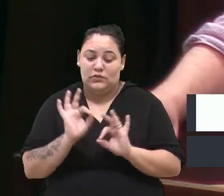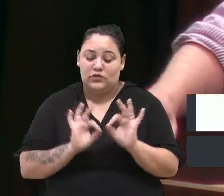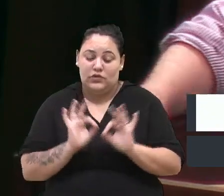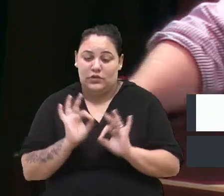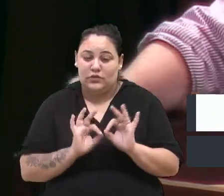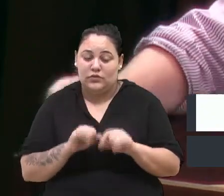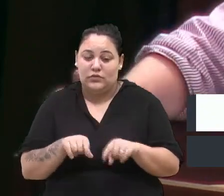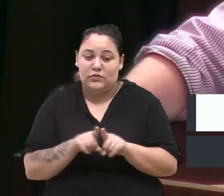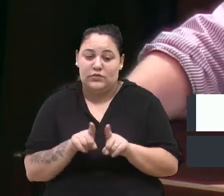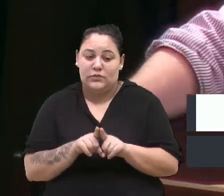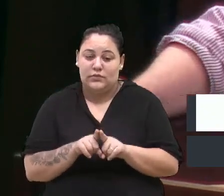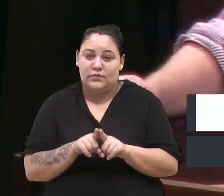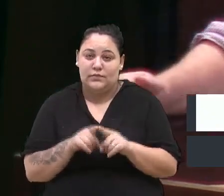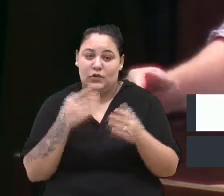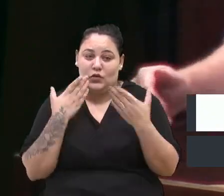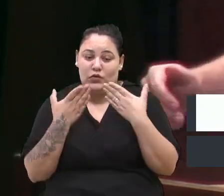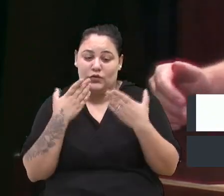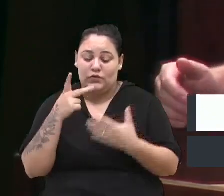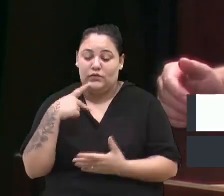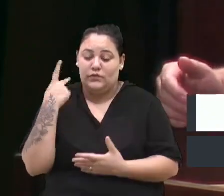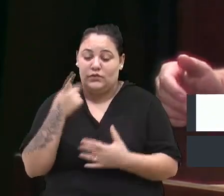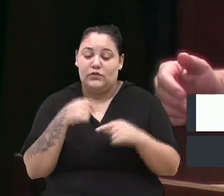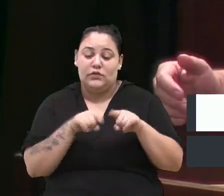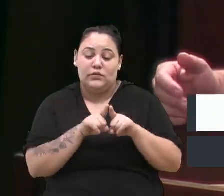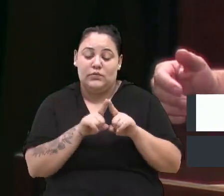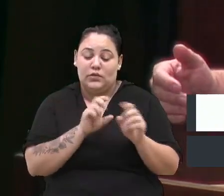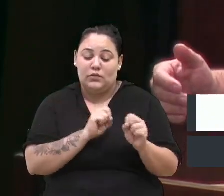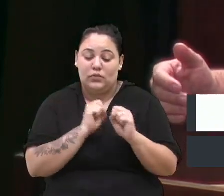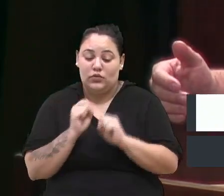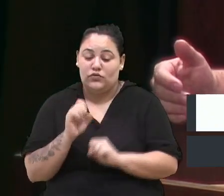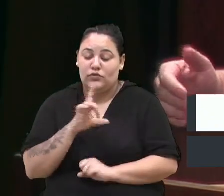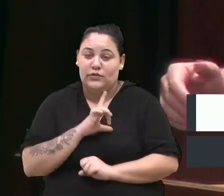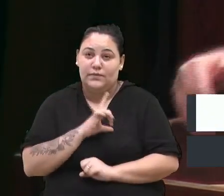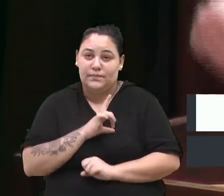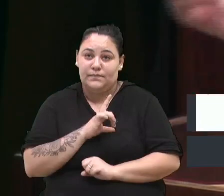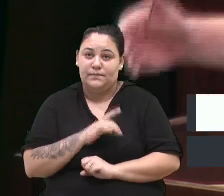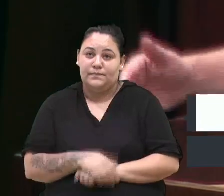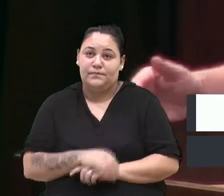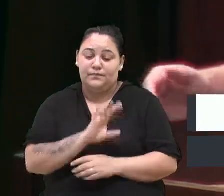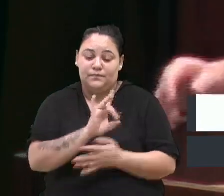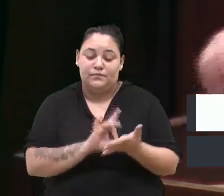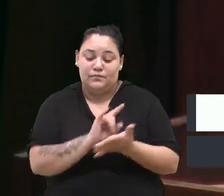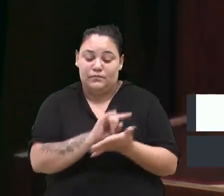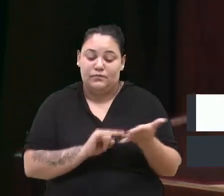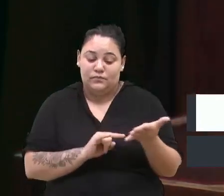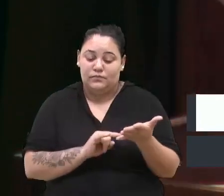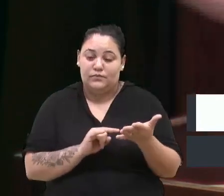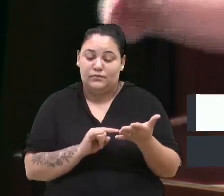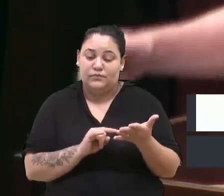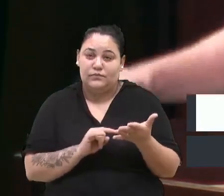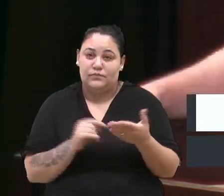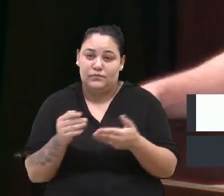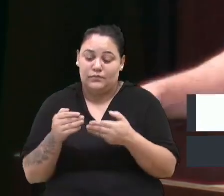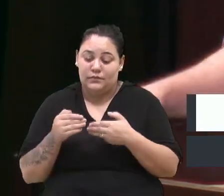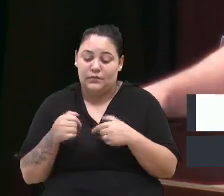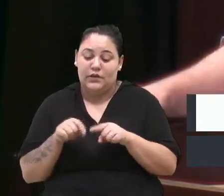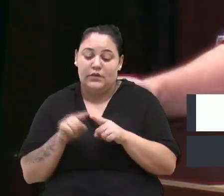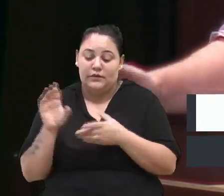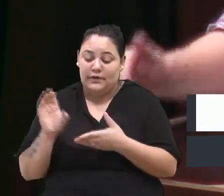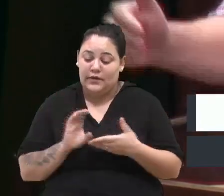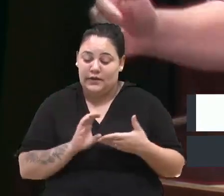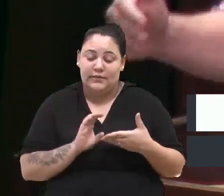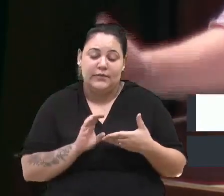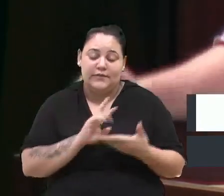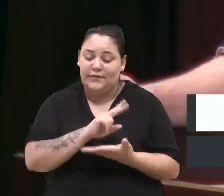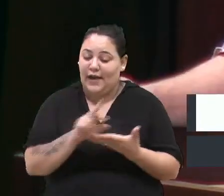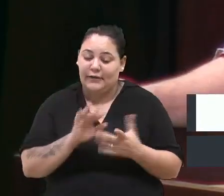eventualmente, dúvidas dos vereadores, pode levar a protocolos de emendas, uma série de demandas que a